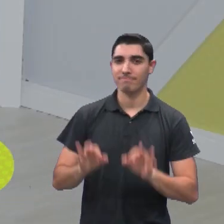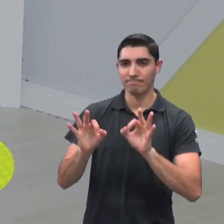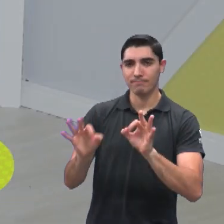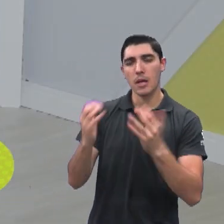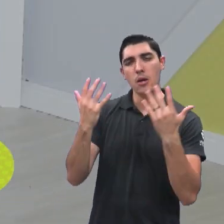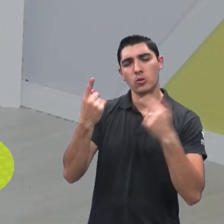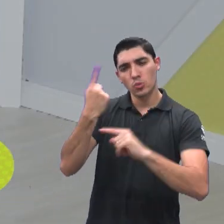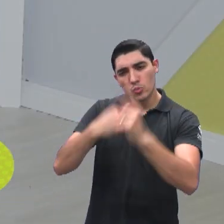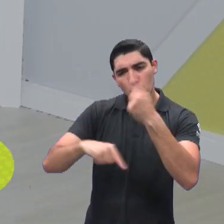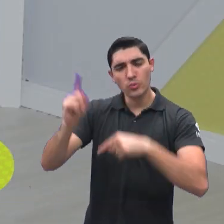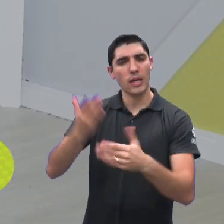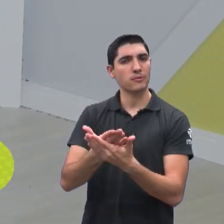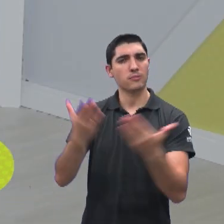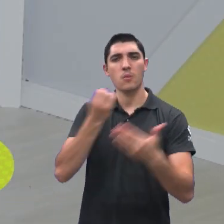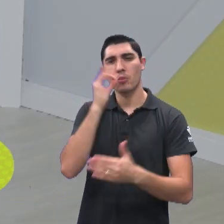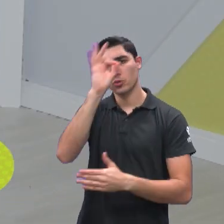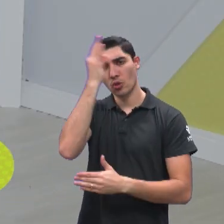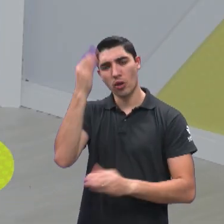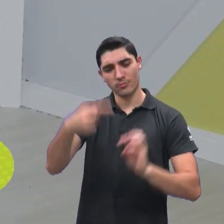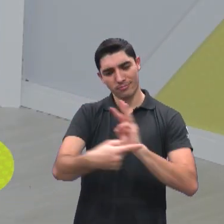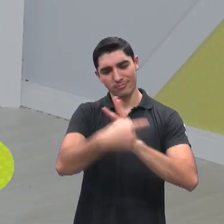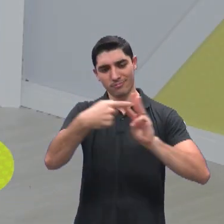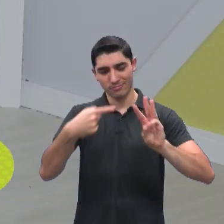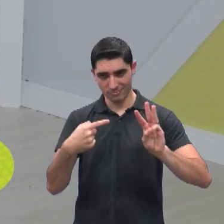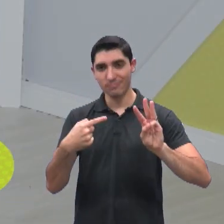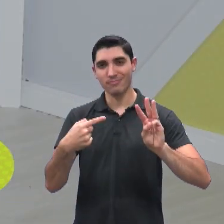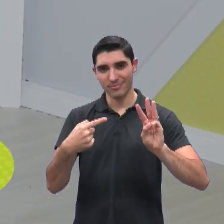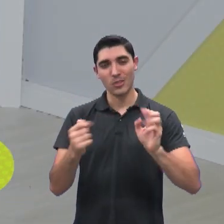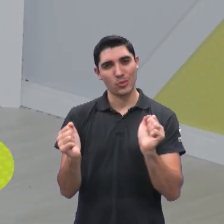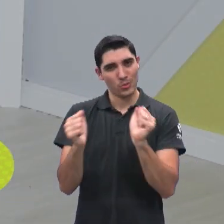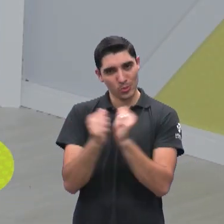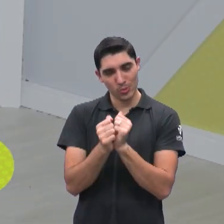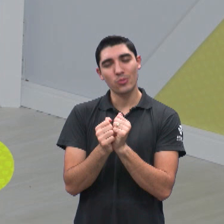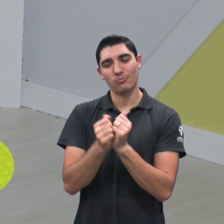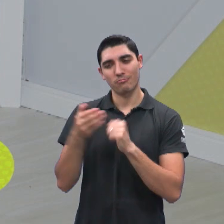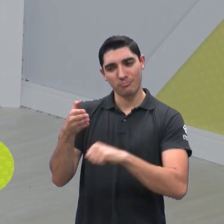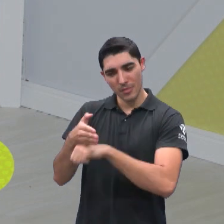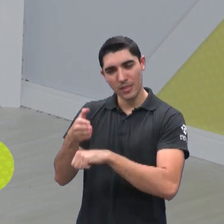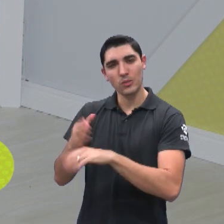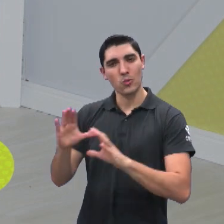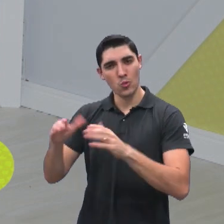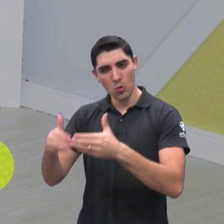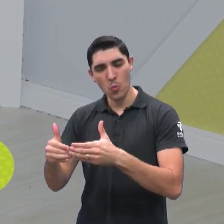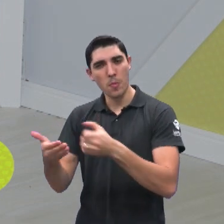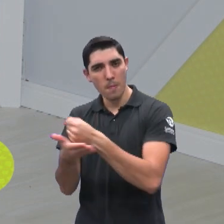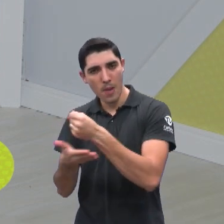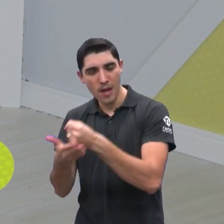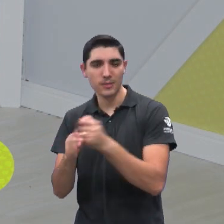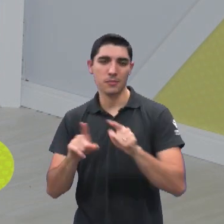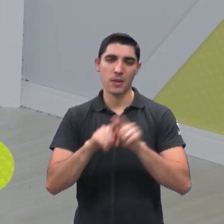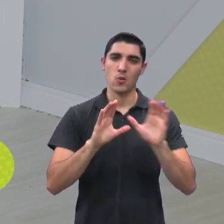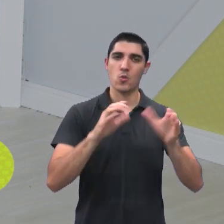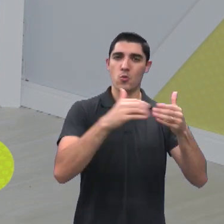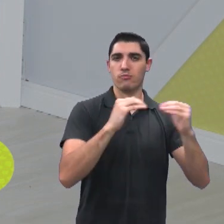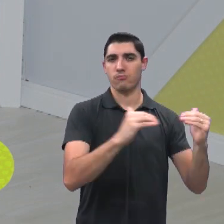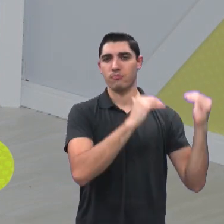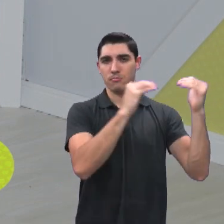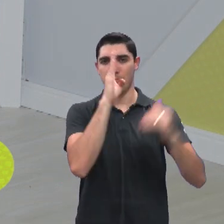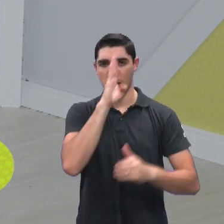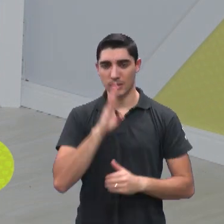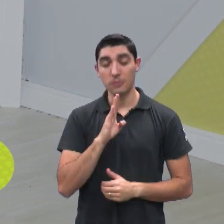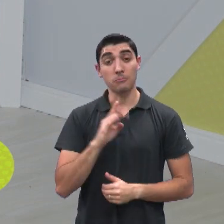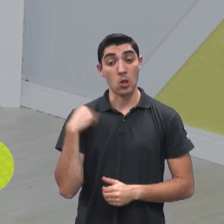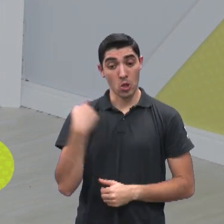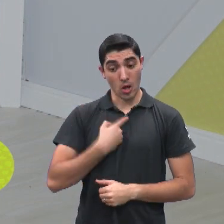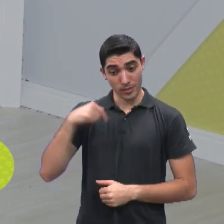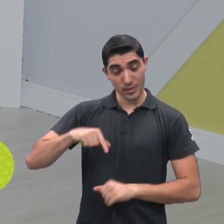atletas, sucesso para a Ana Diniz no trabalho aí junto à seleção brasileira e nas categorias de base do São José Basquetebol. Estaremos acompanhando de perto e,